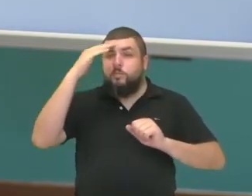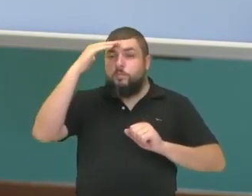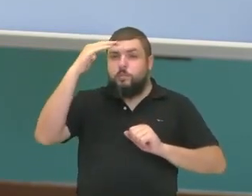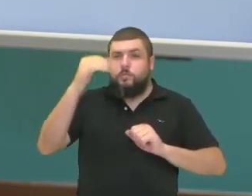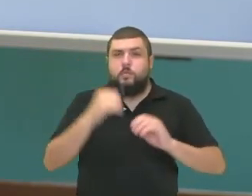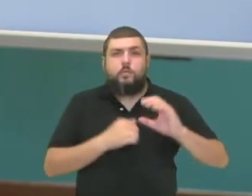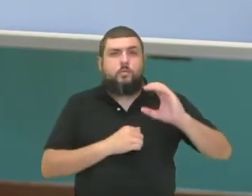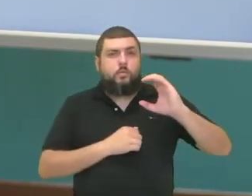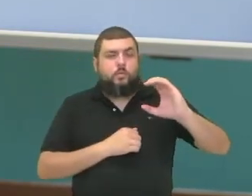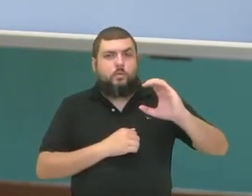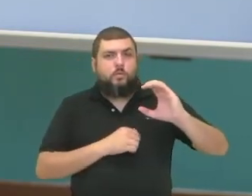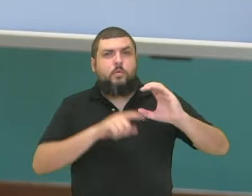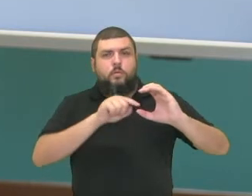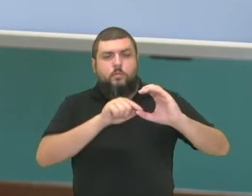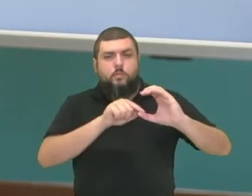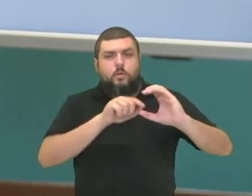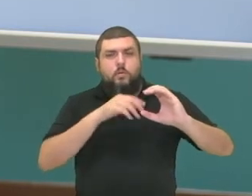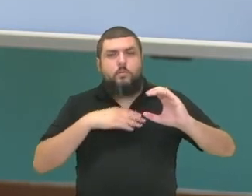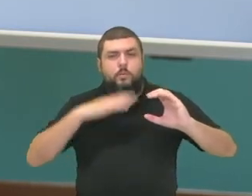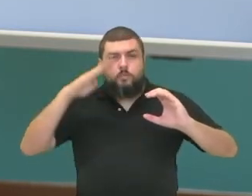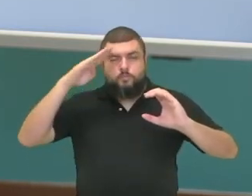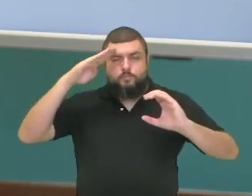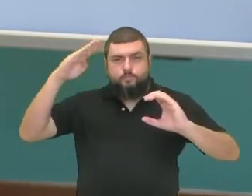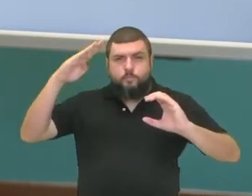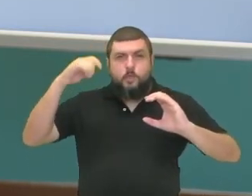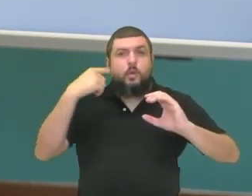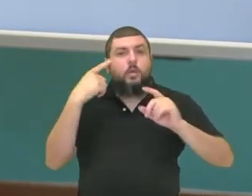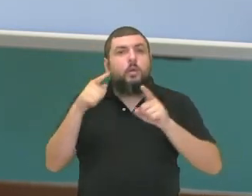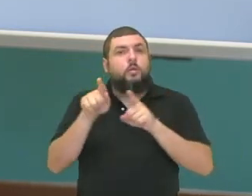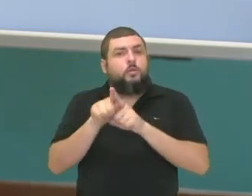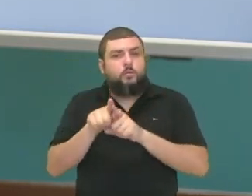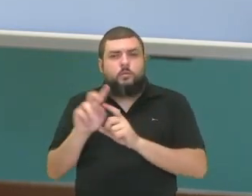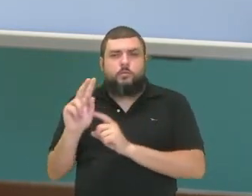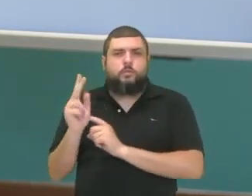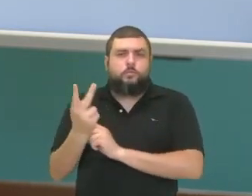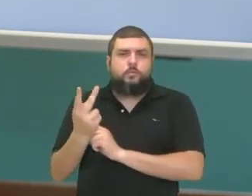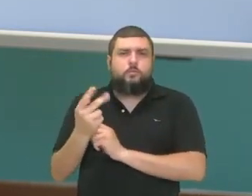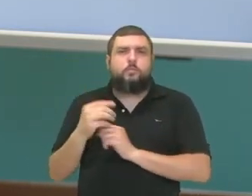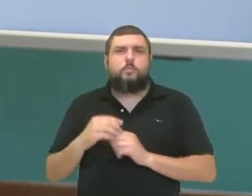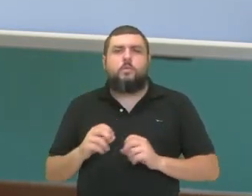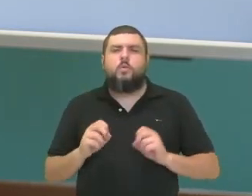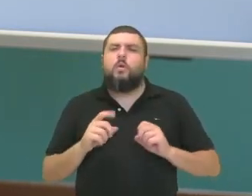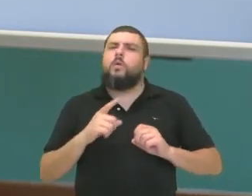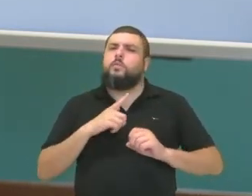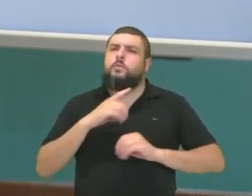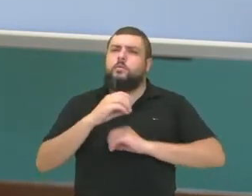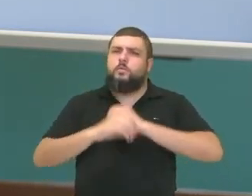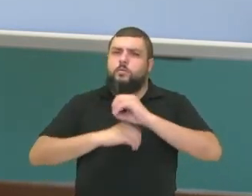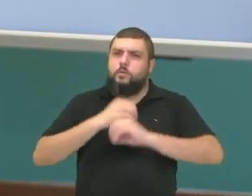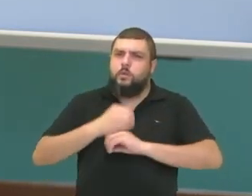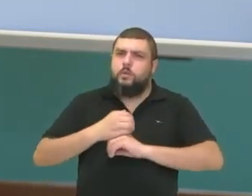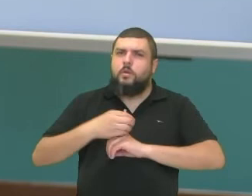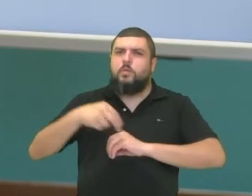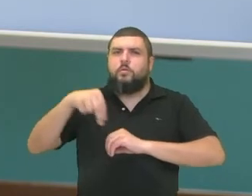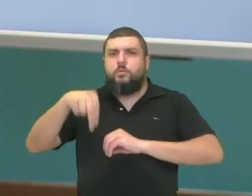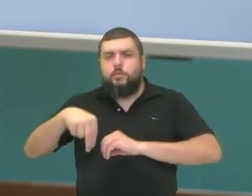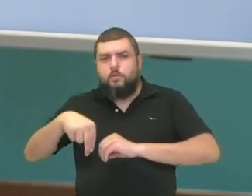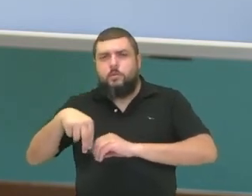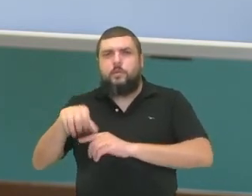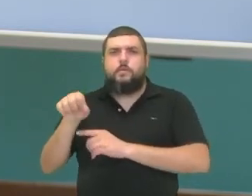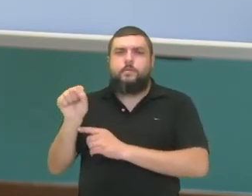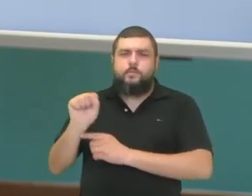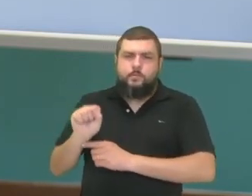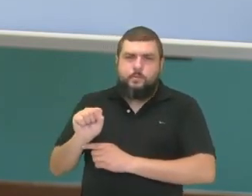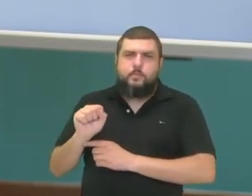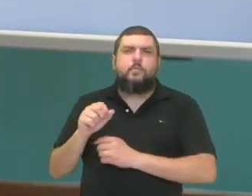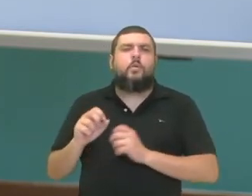E o hidrogênio também. Agora, nós temos oxigênio, temos nitrogênio, temos enxofre.